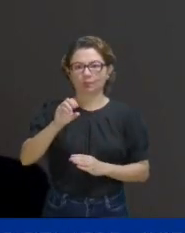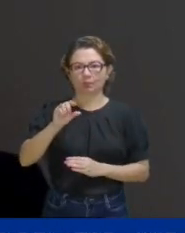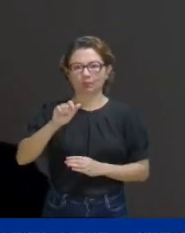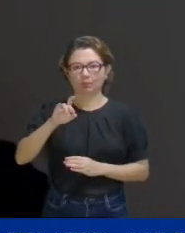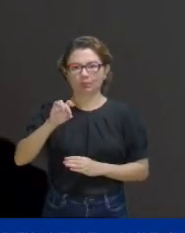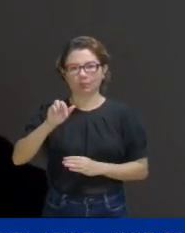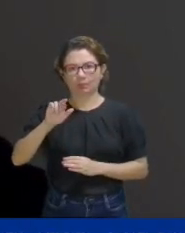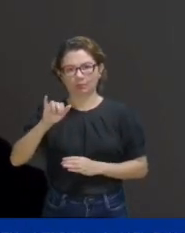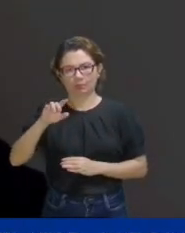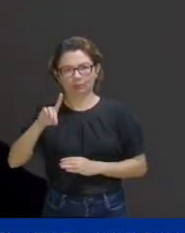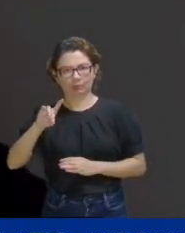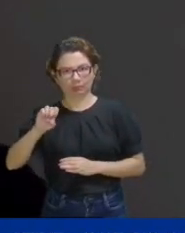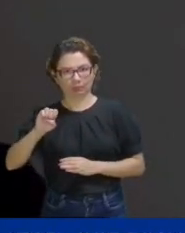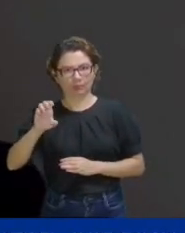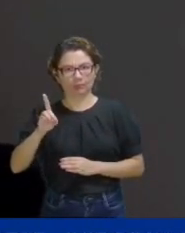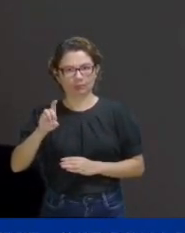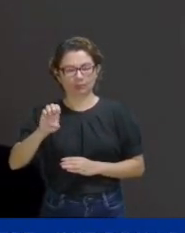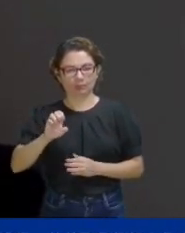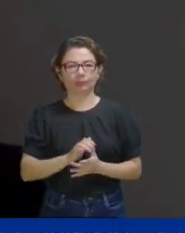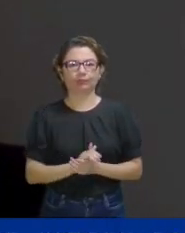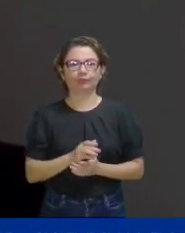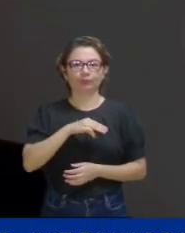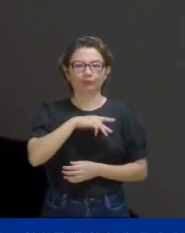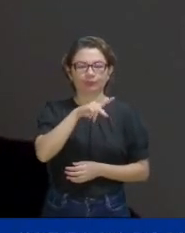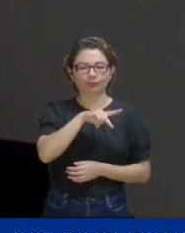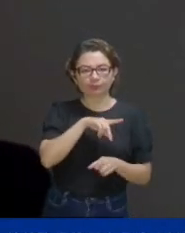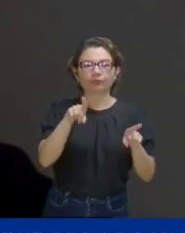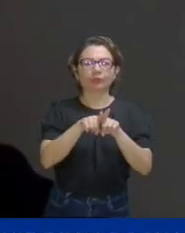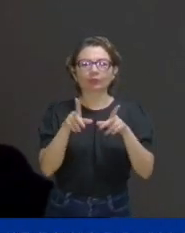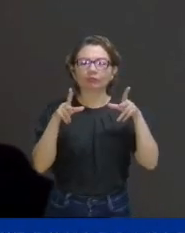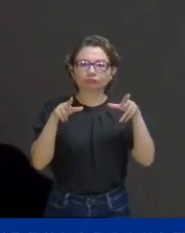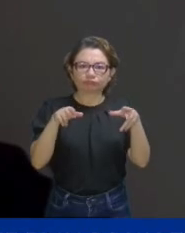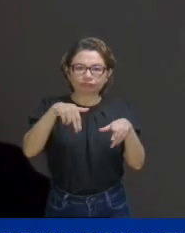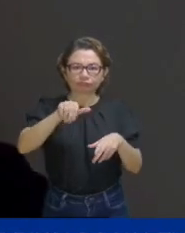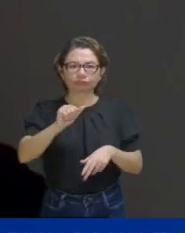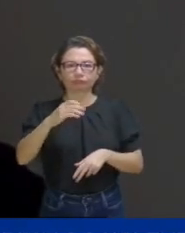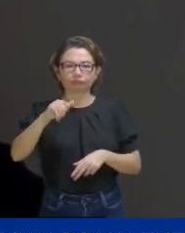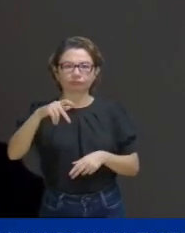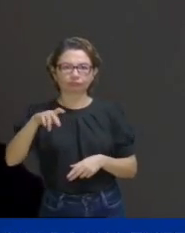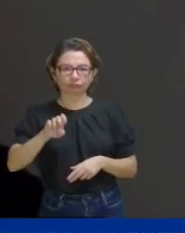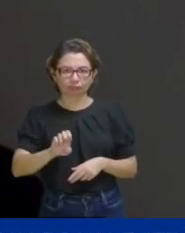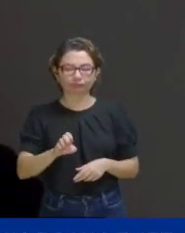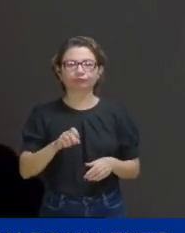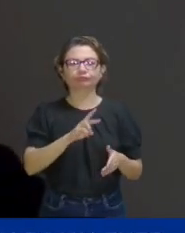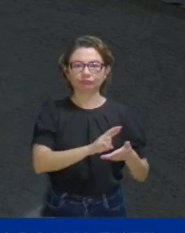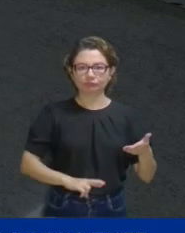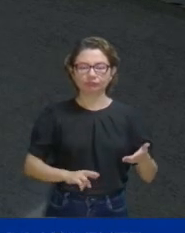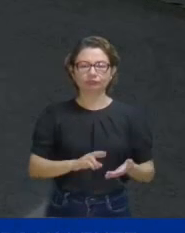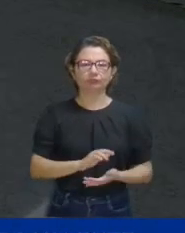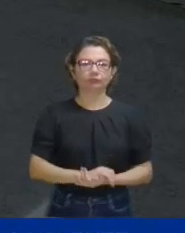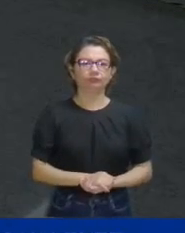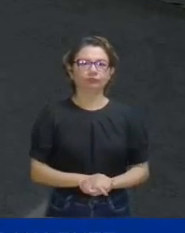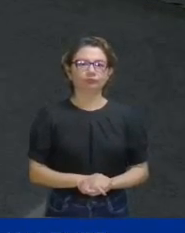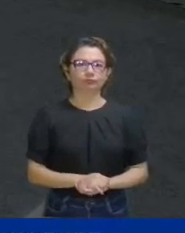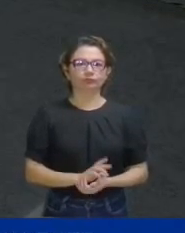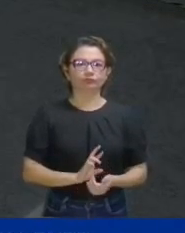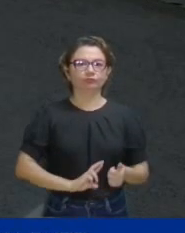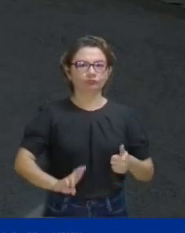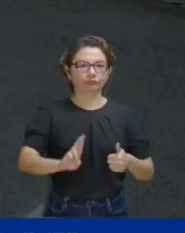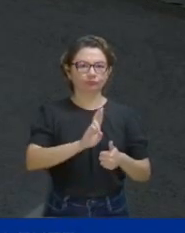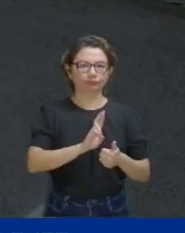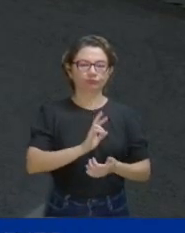Eleitoral opinou igualmente pelo julgamento das contas como não prestadas. É o relatório, senhor presidente.